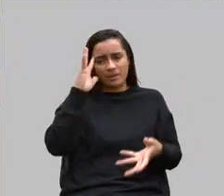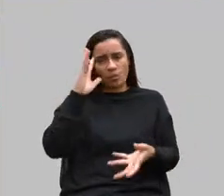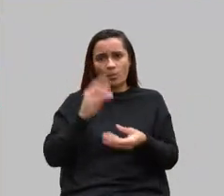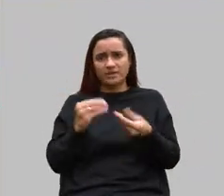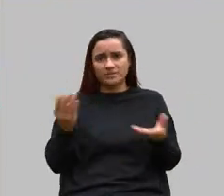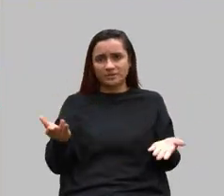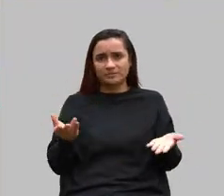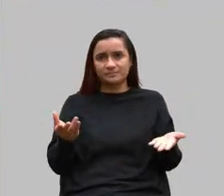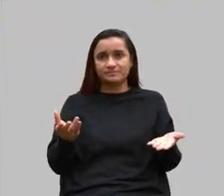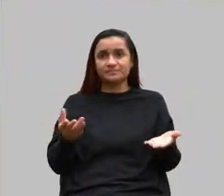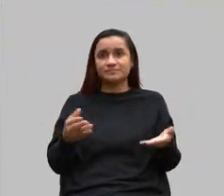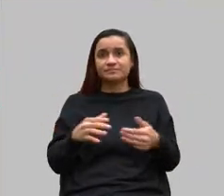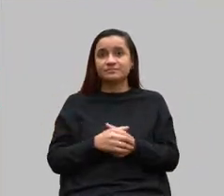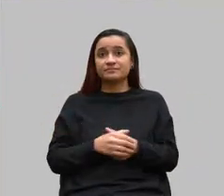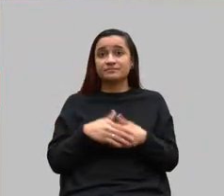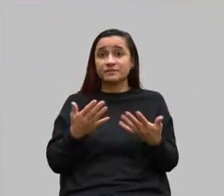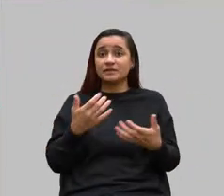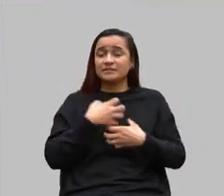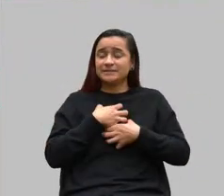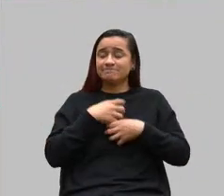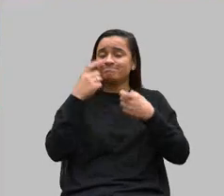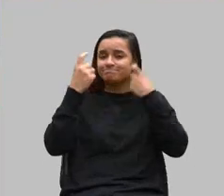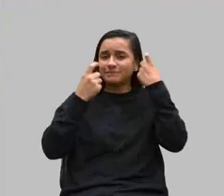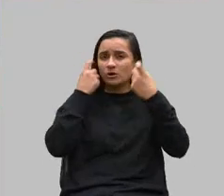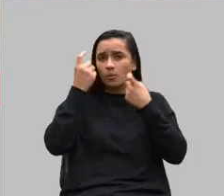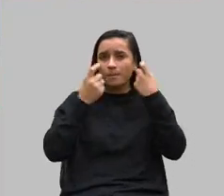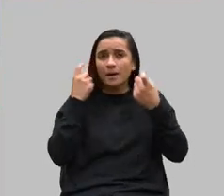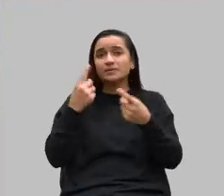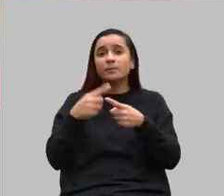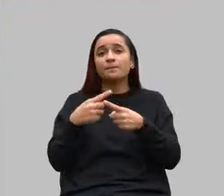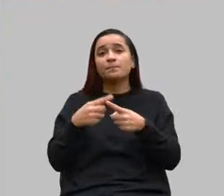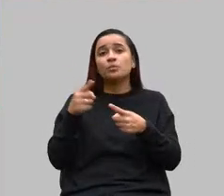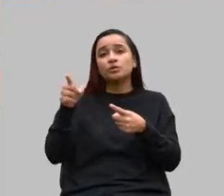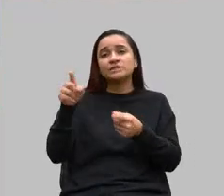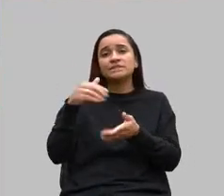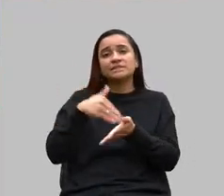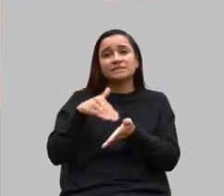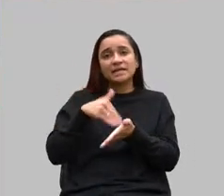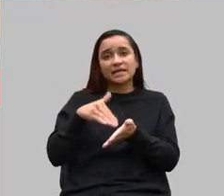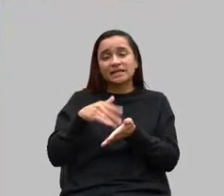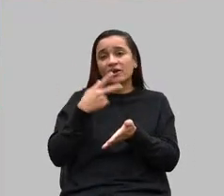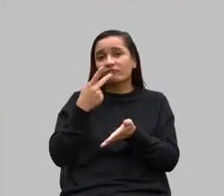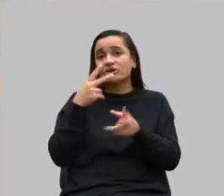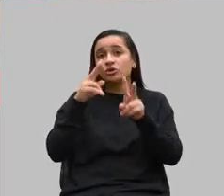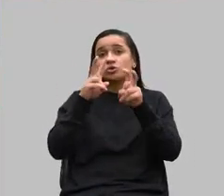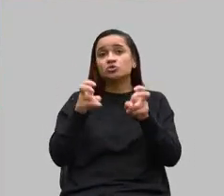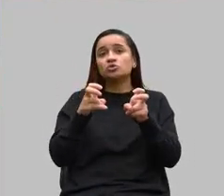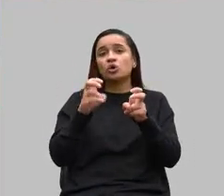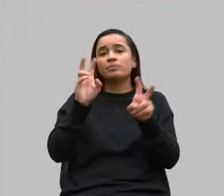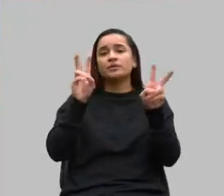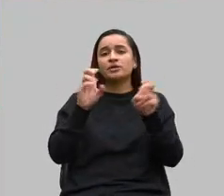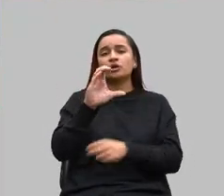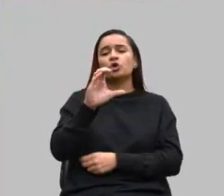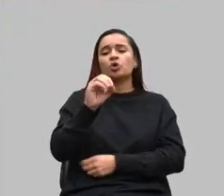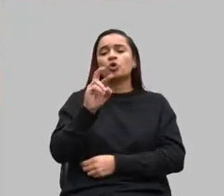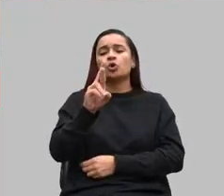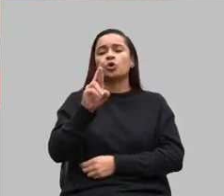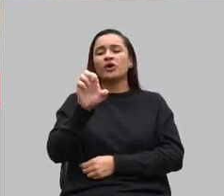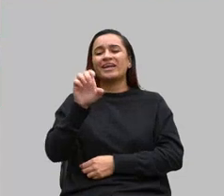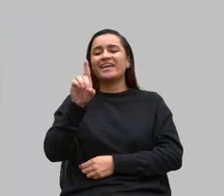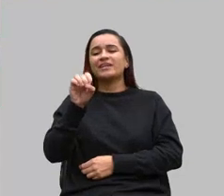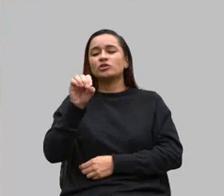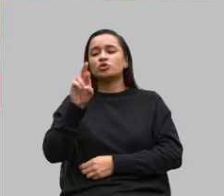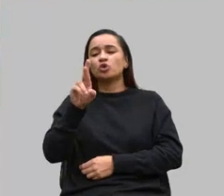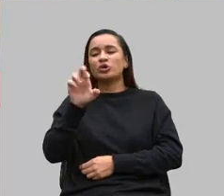eu fiquei preocupado quando o secretário falou em corredores bom corredores é o que nós